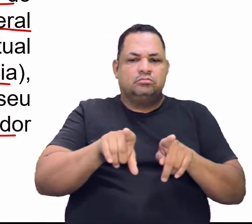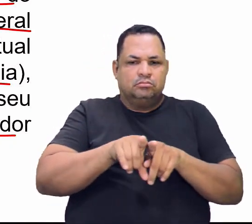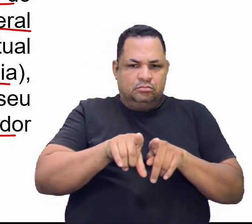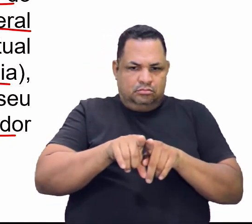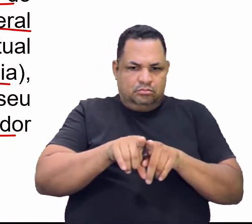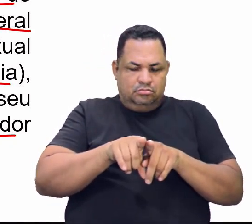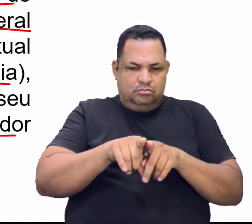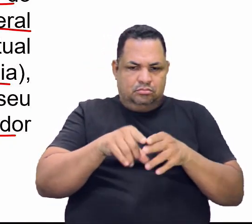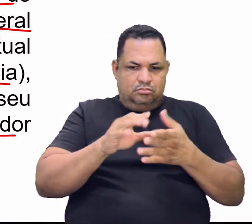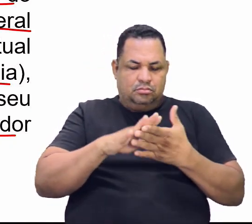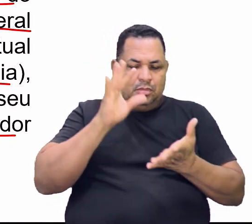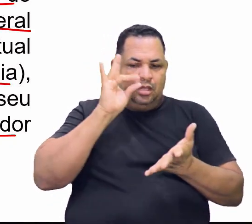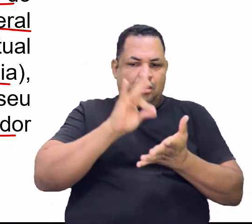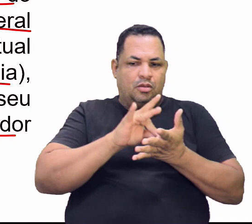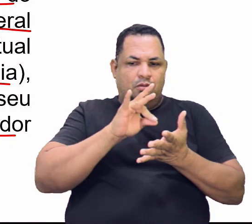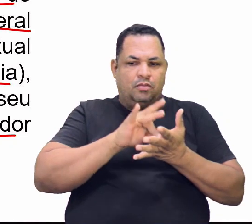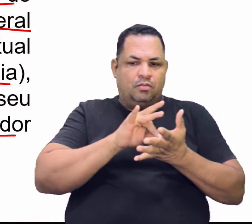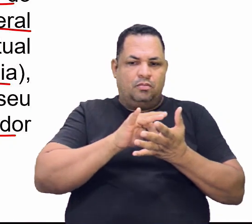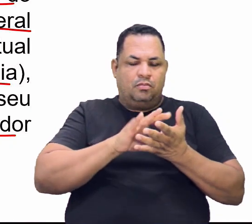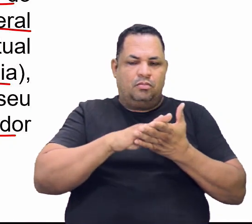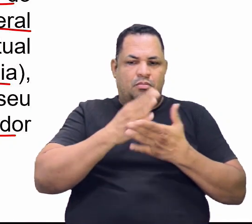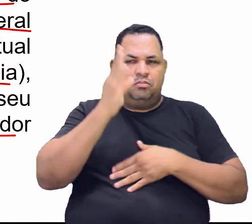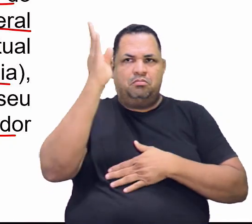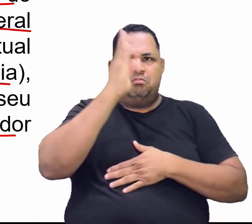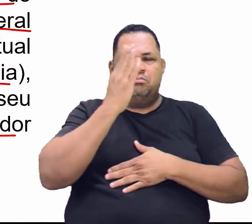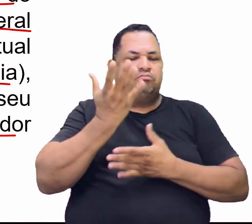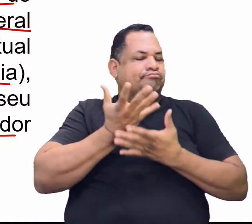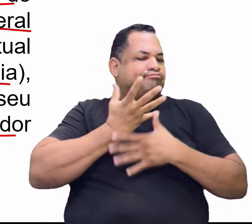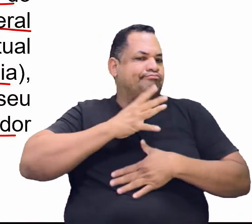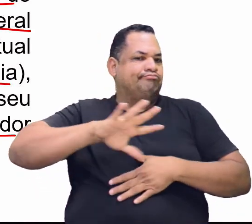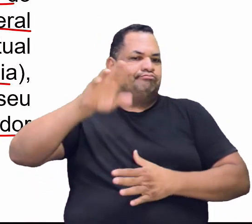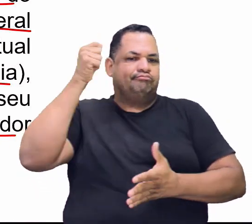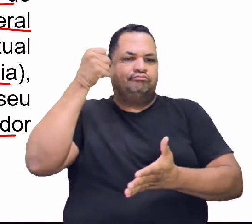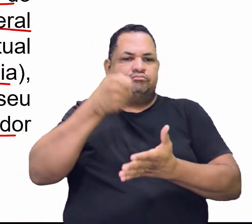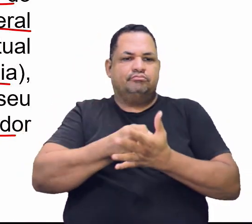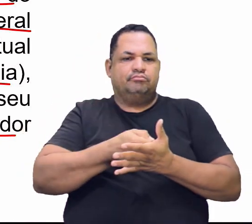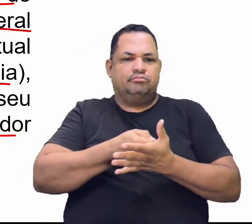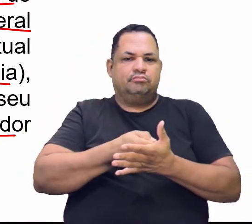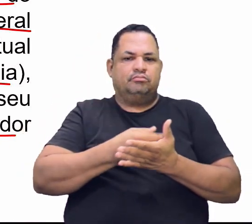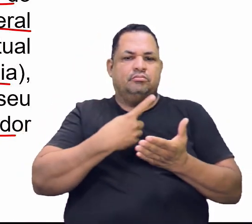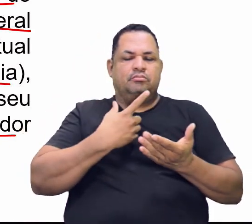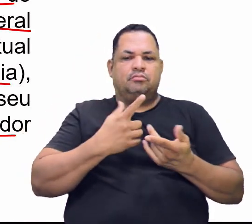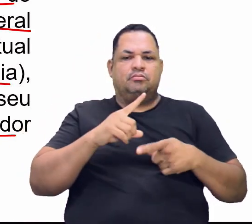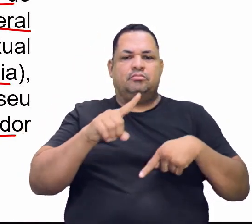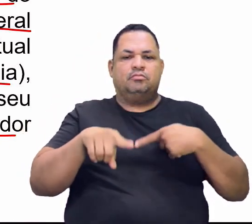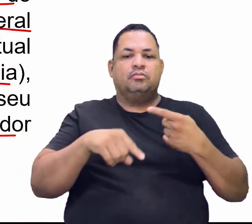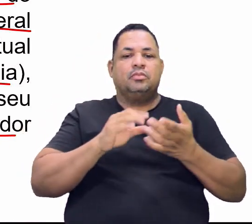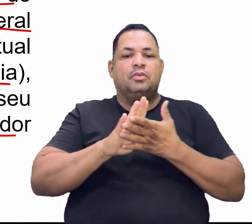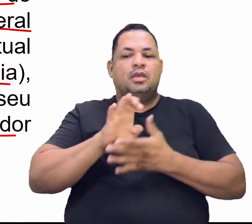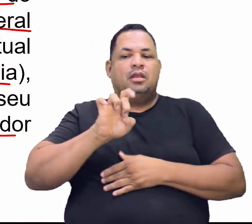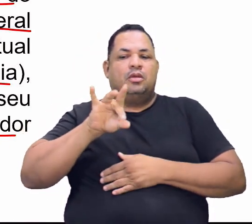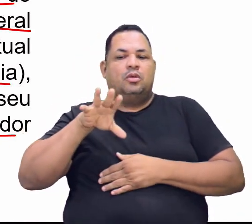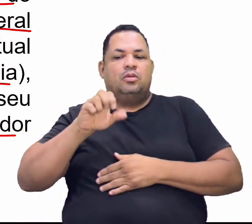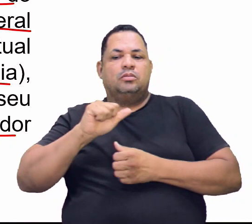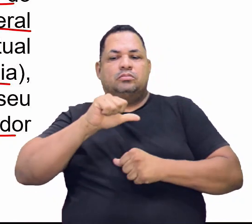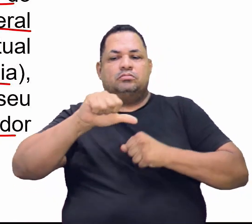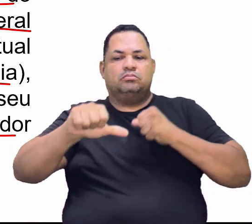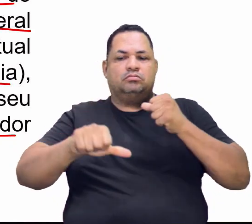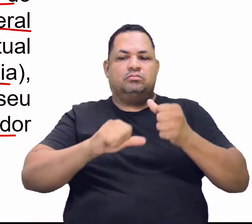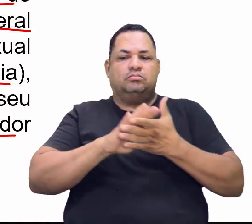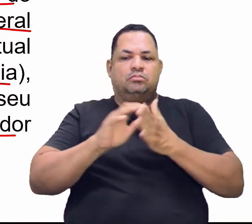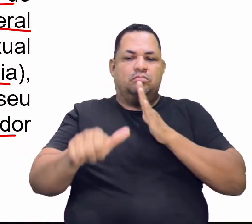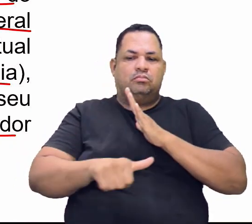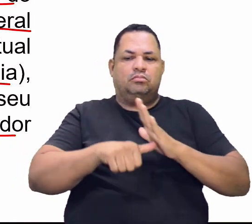E, na verdade, o Brasil não quis pagar, e aí desfaz o acordo. E o Aloysio Ferreira se torna o